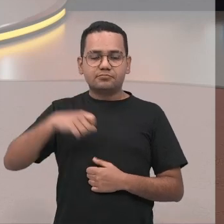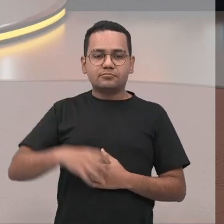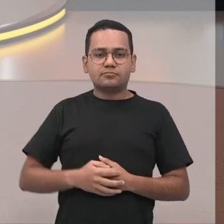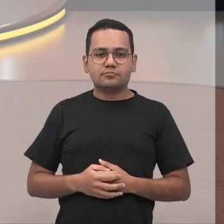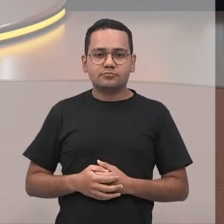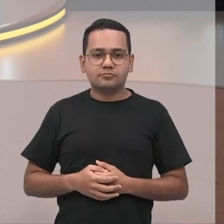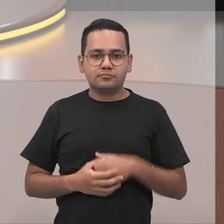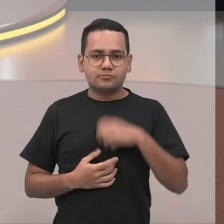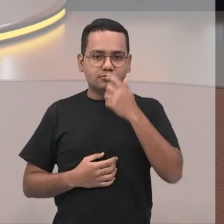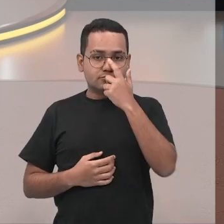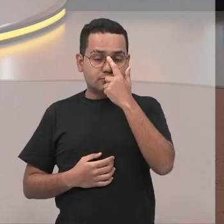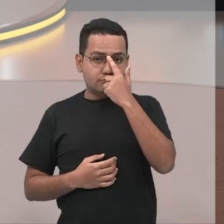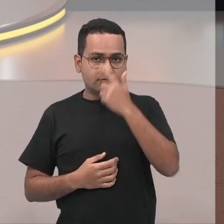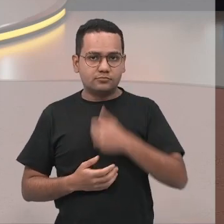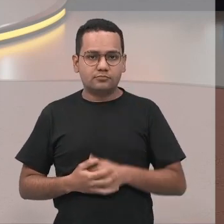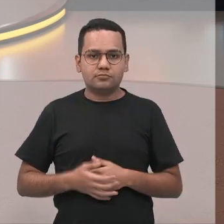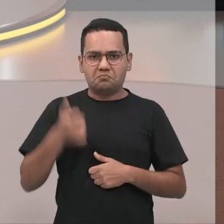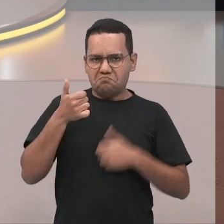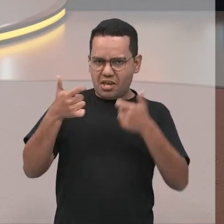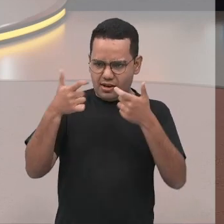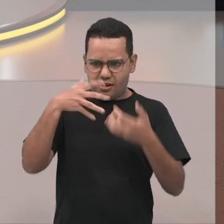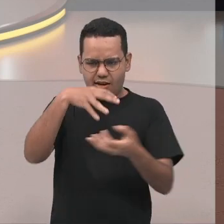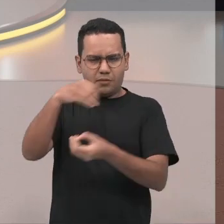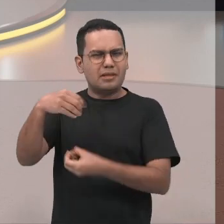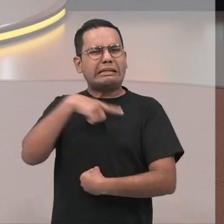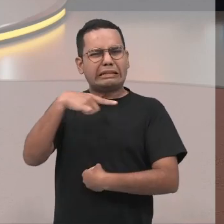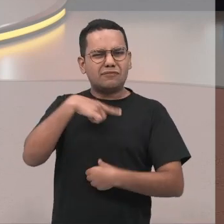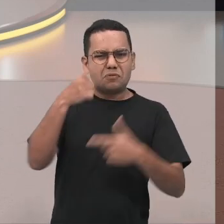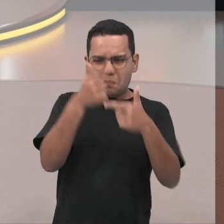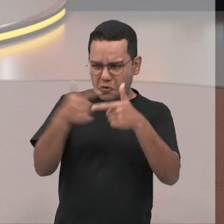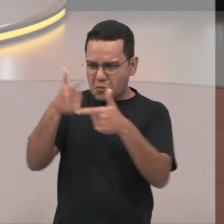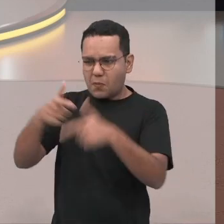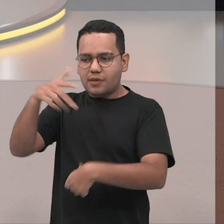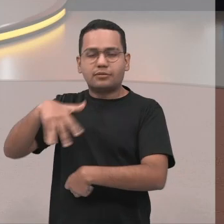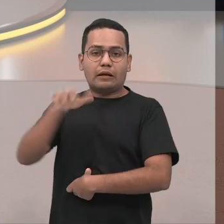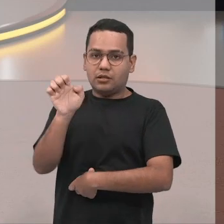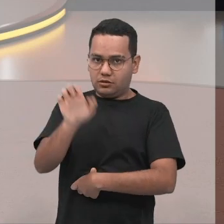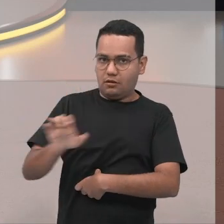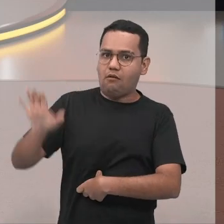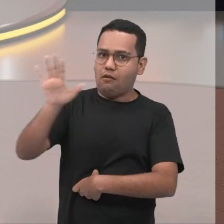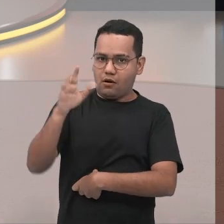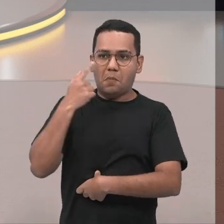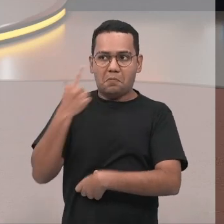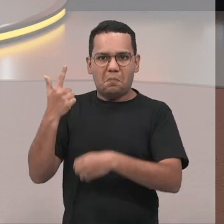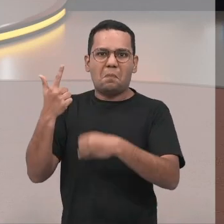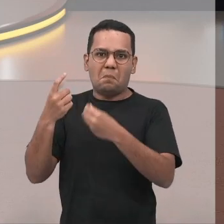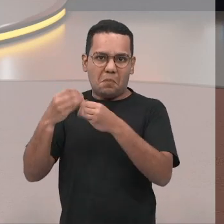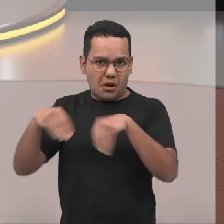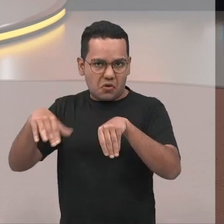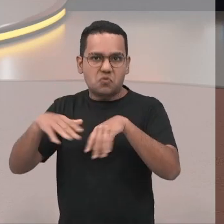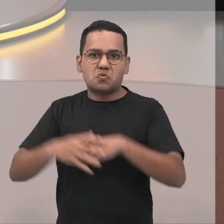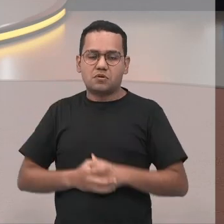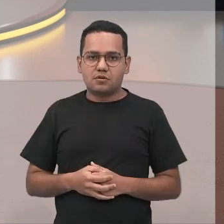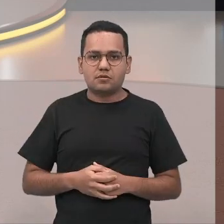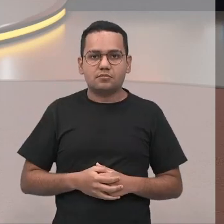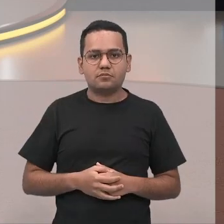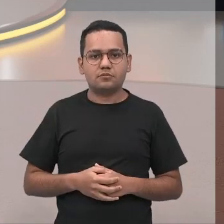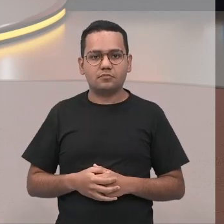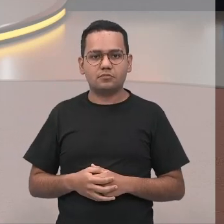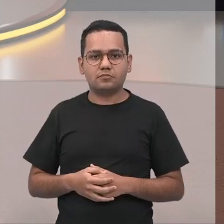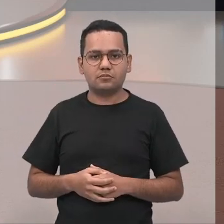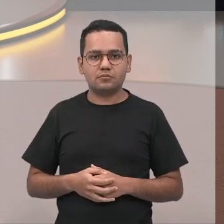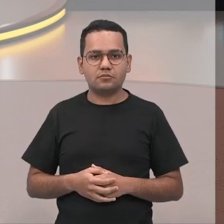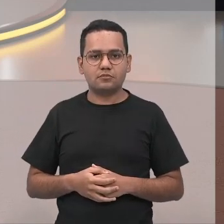o estrago que esse conflito trouxe para a Europa. Gente, uma guerra nunca antes vista, de proporções